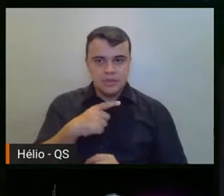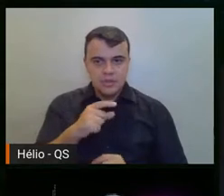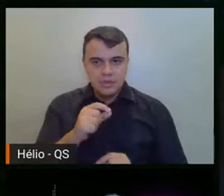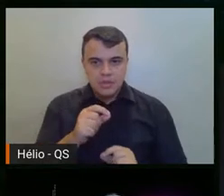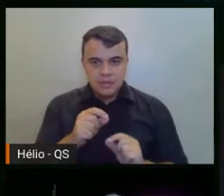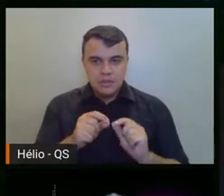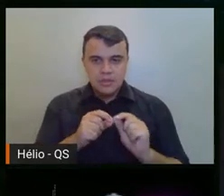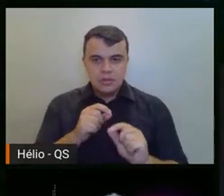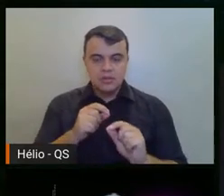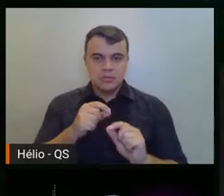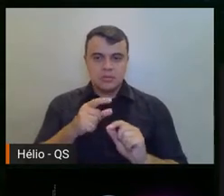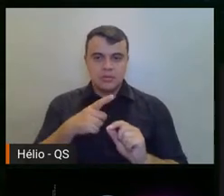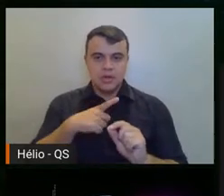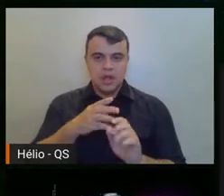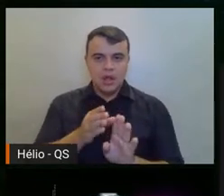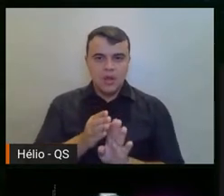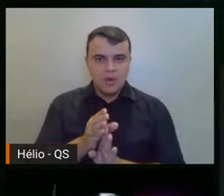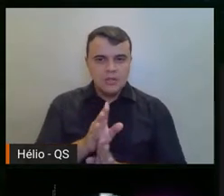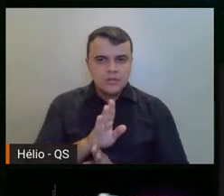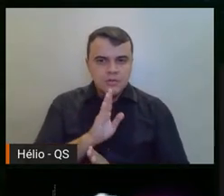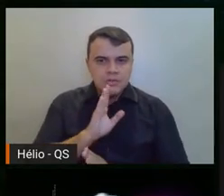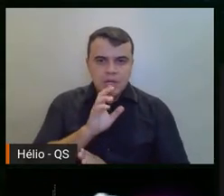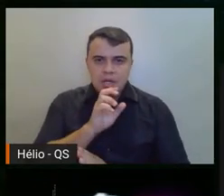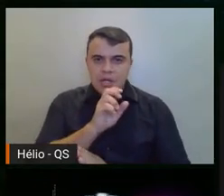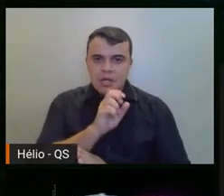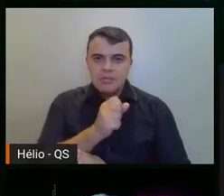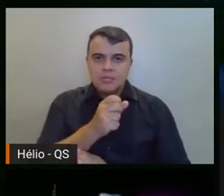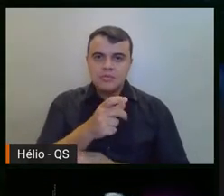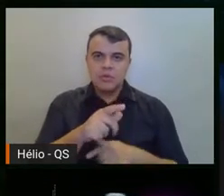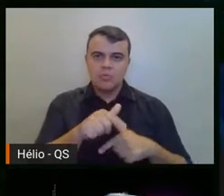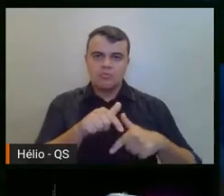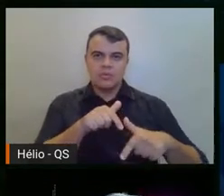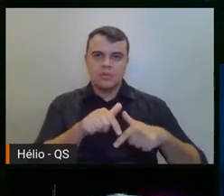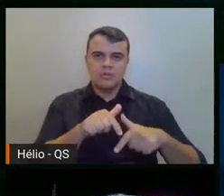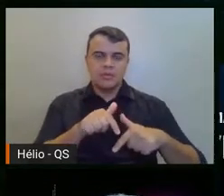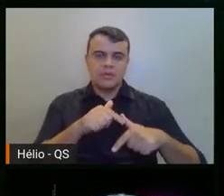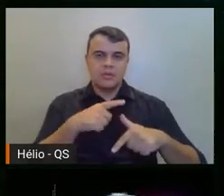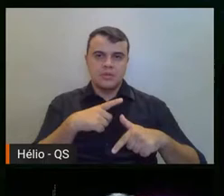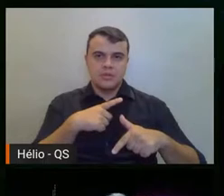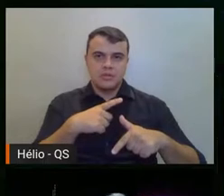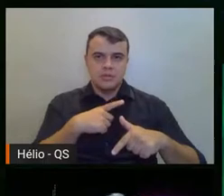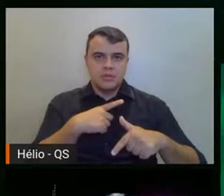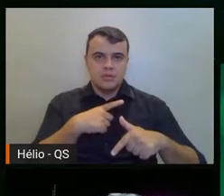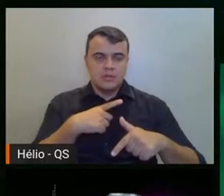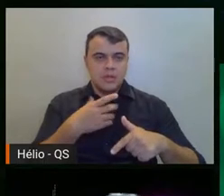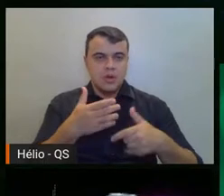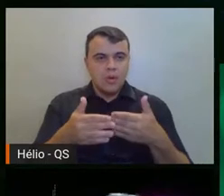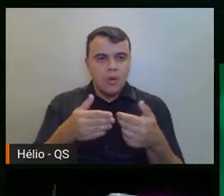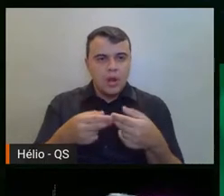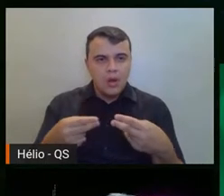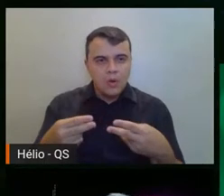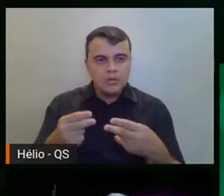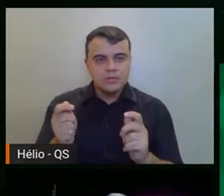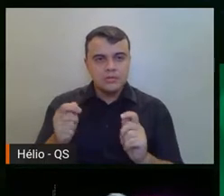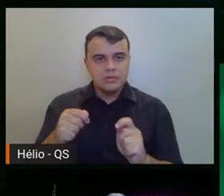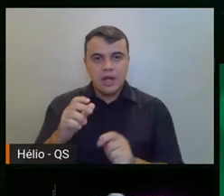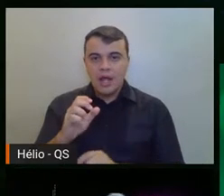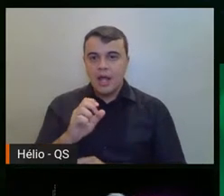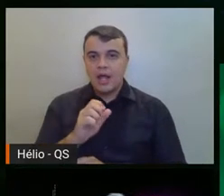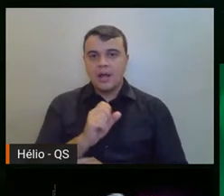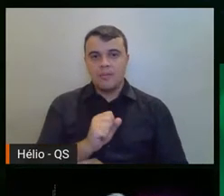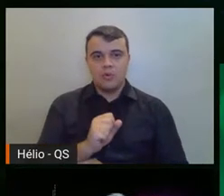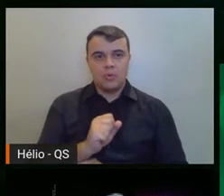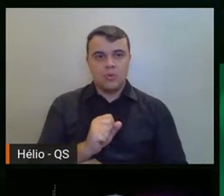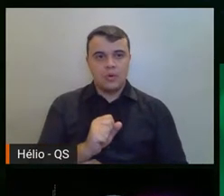de conhecer alguma coisa rápida pro seu trabalho de qualquer coisa assim feche Fest food que você precisa ali